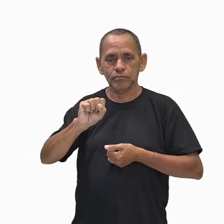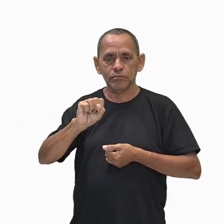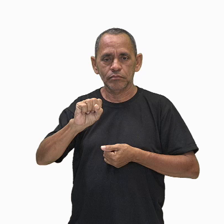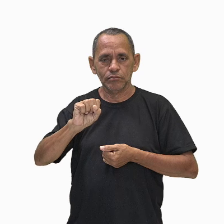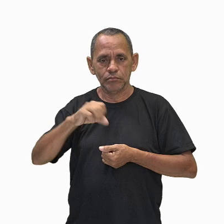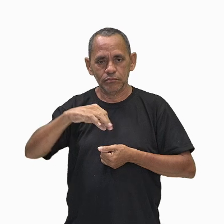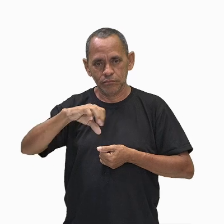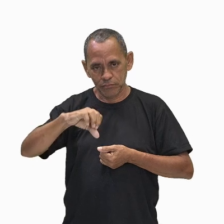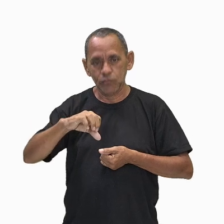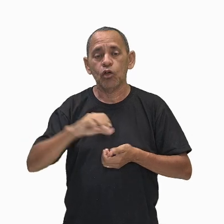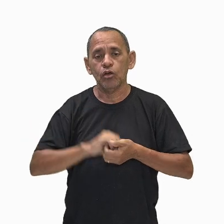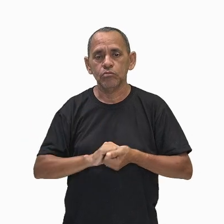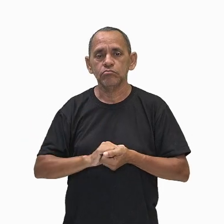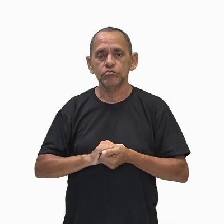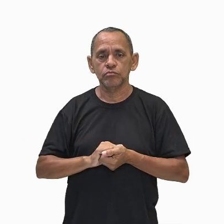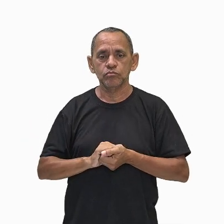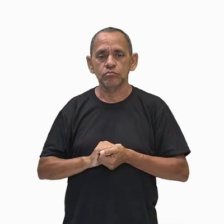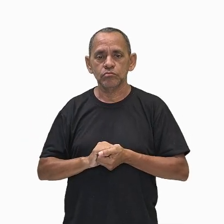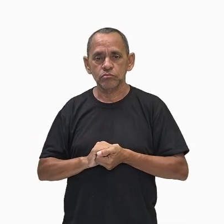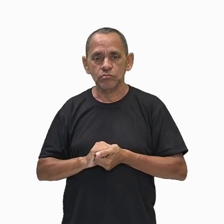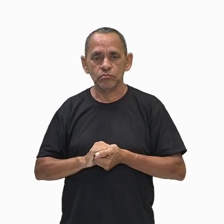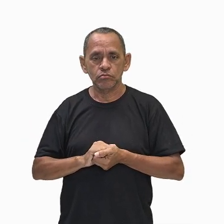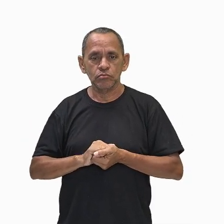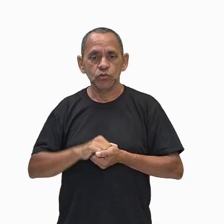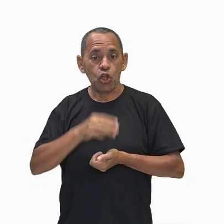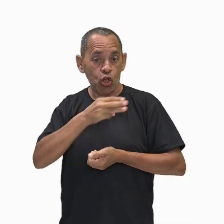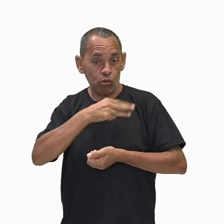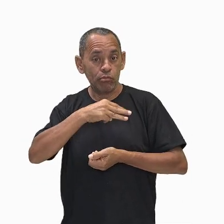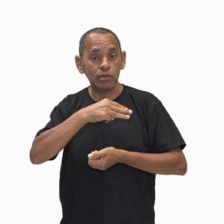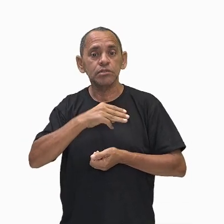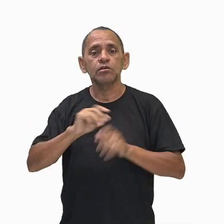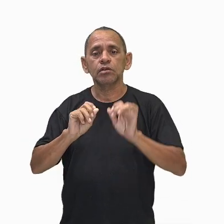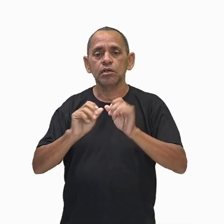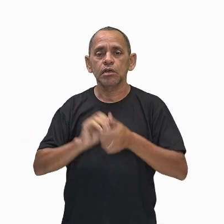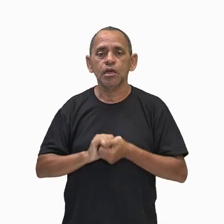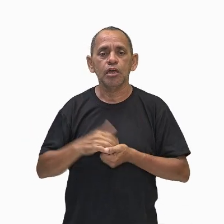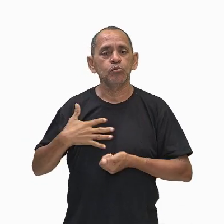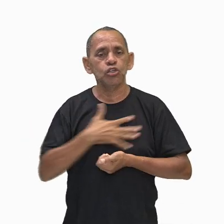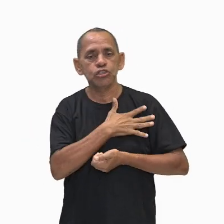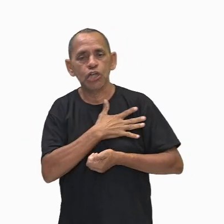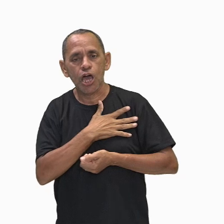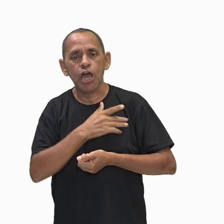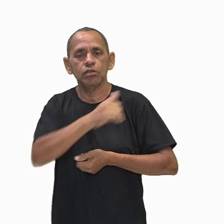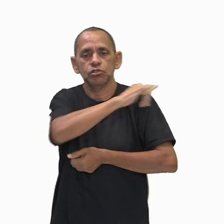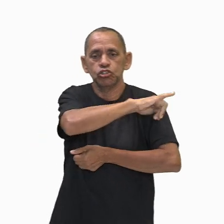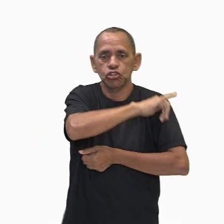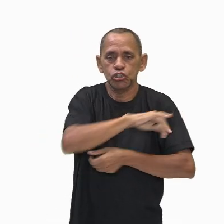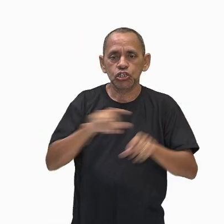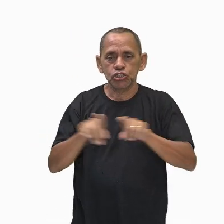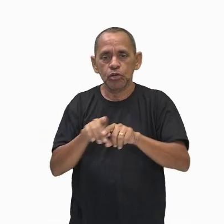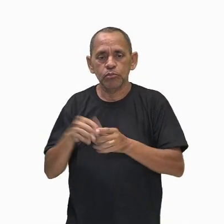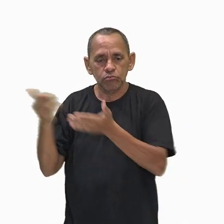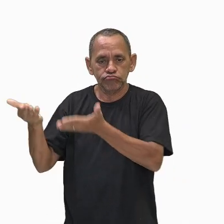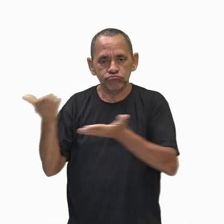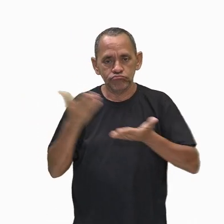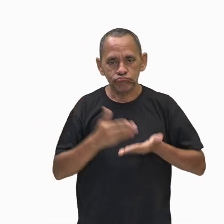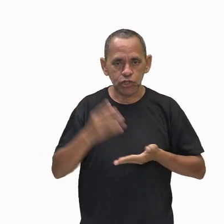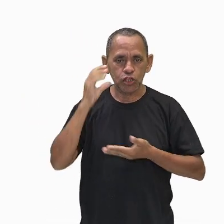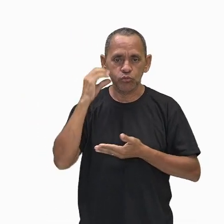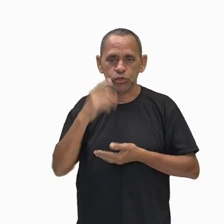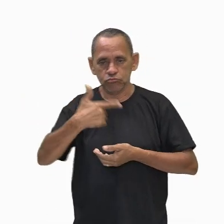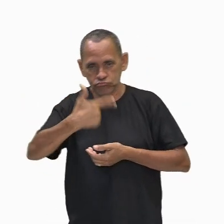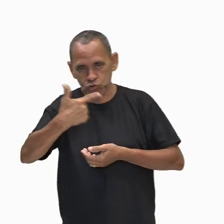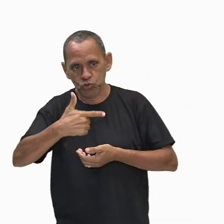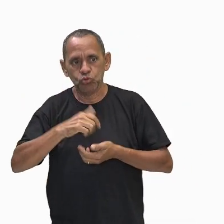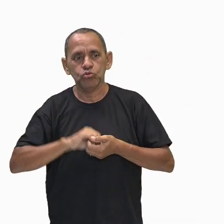missão militar chilena que estava no Rio de Janeiro. Muitos foram convidados, né? Dom Pedro II, ao chegar ao baile,